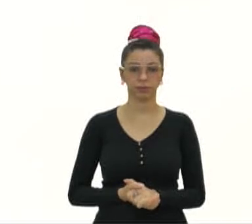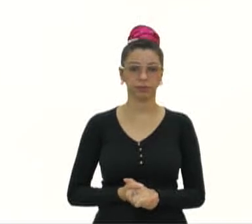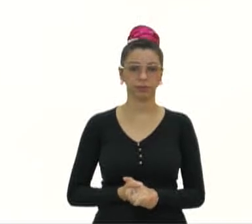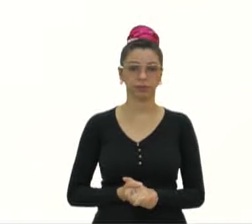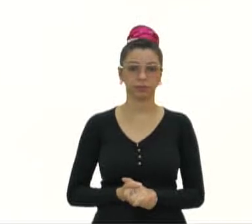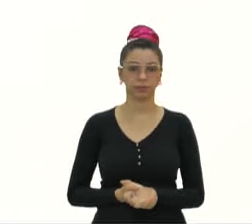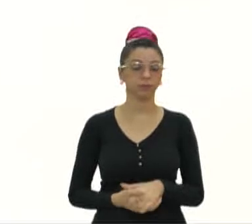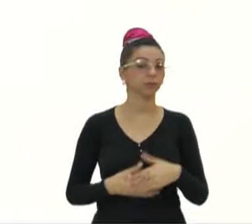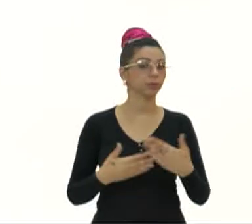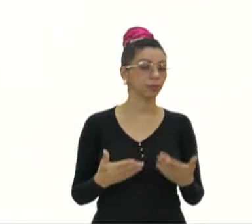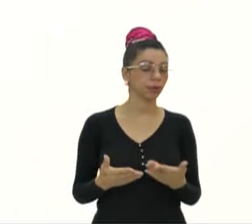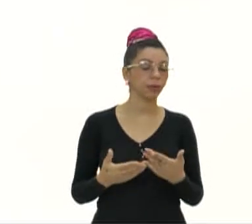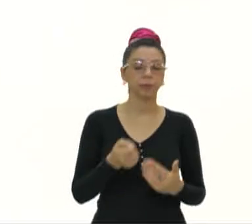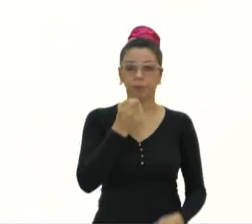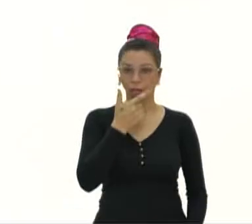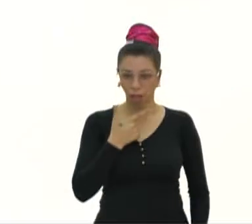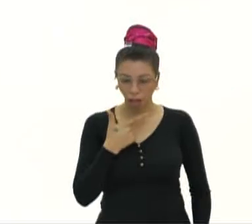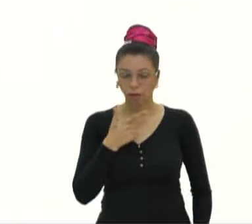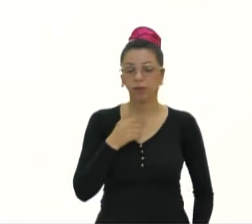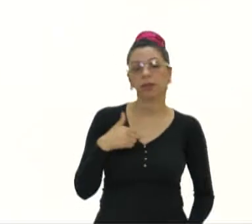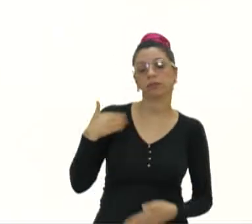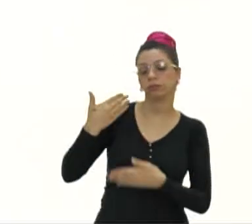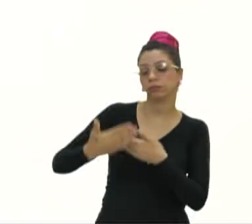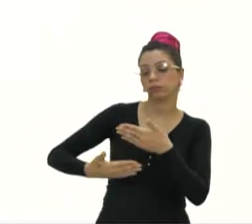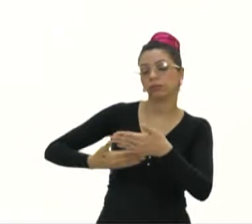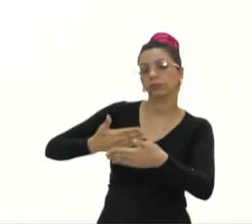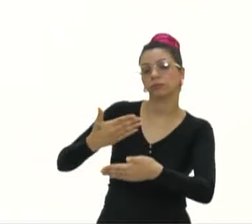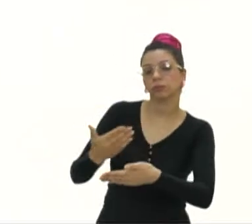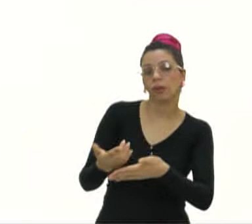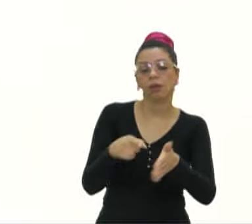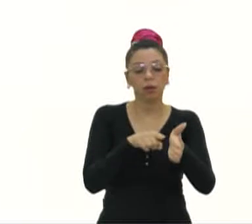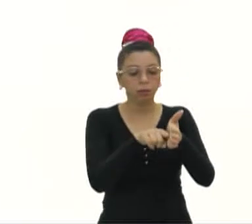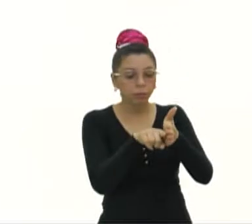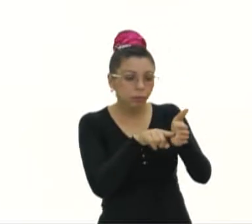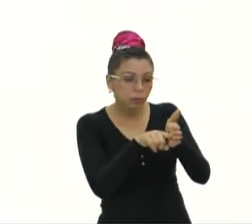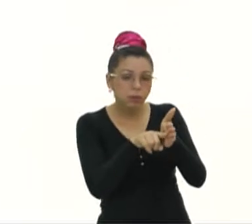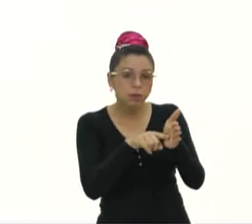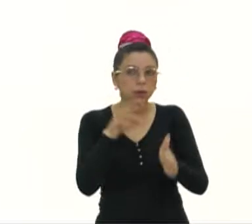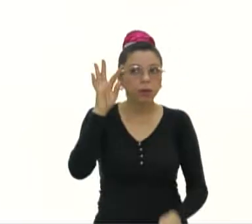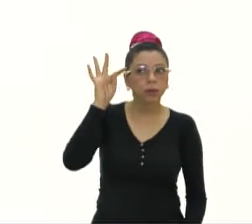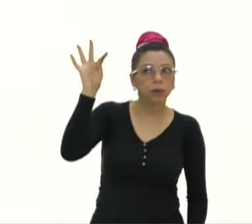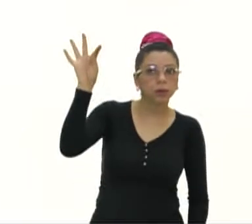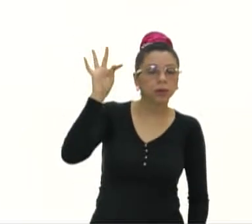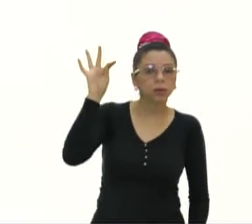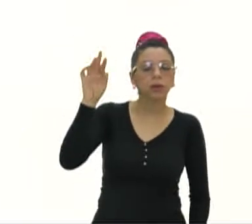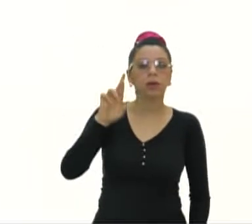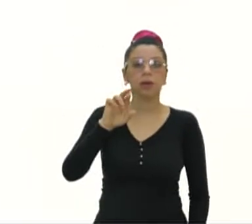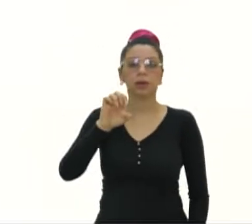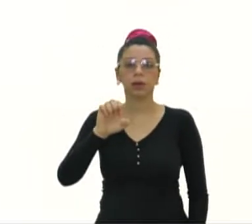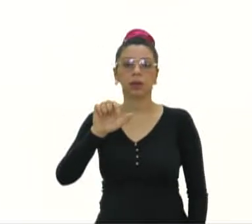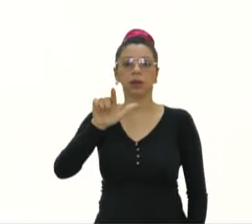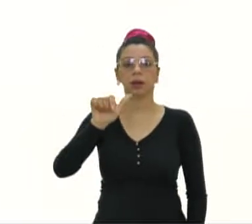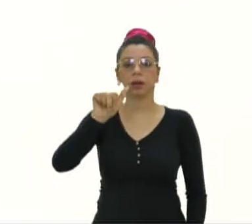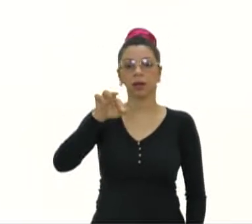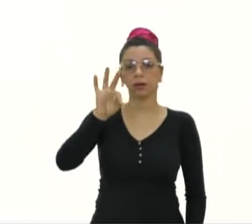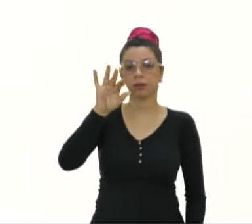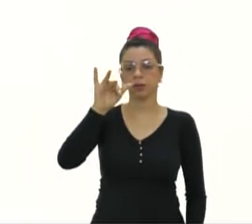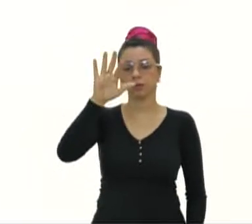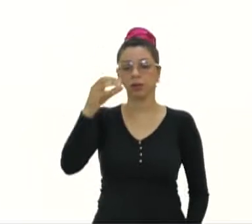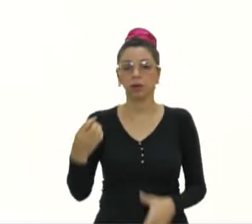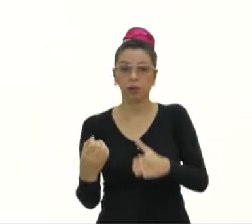elevated. Então, Einstein estava desenvolvendo a teoria da relatividade quando criou a equação famosa